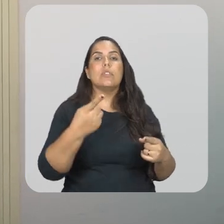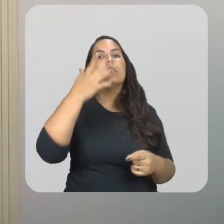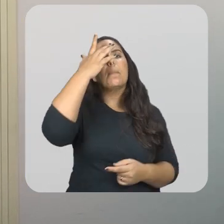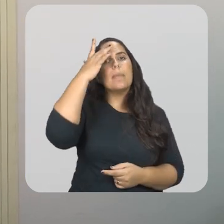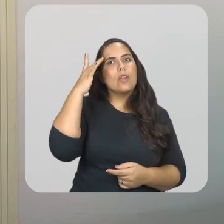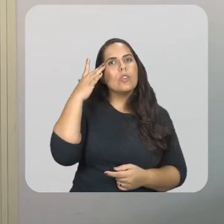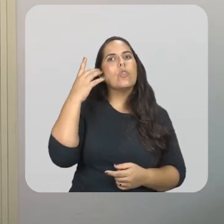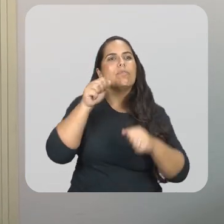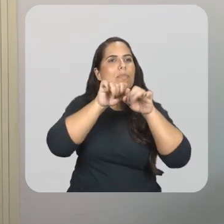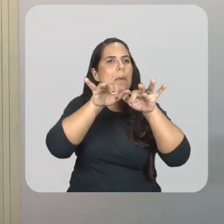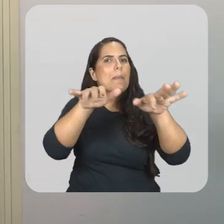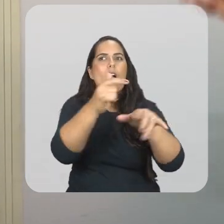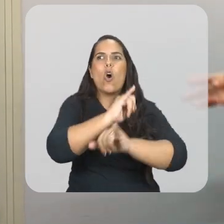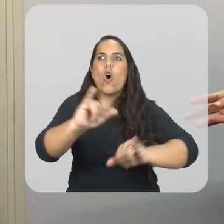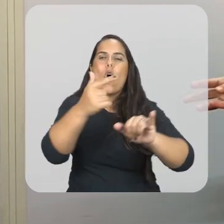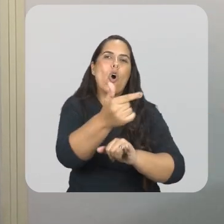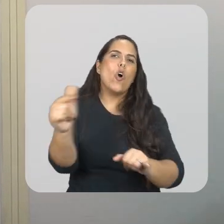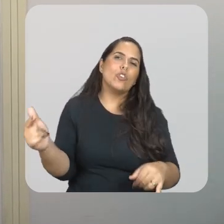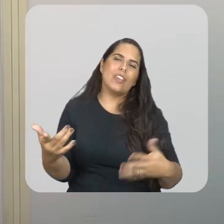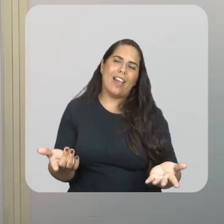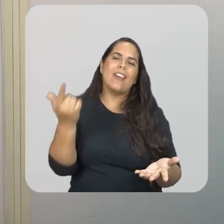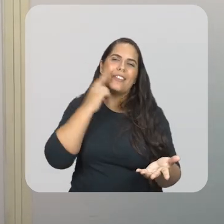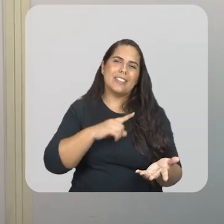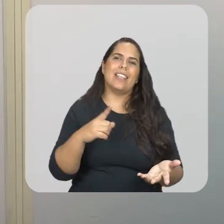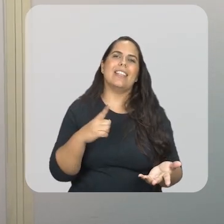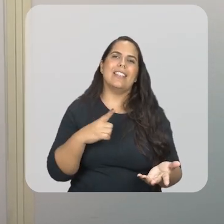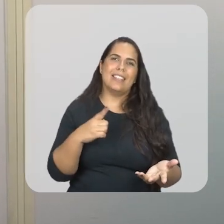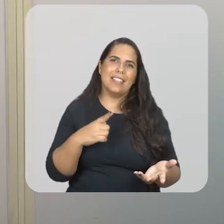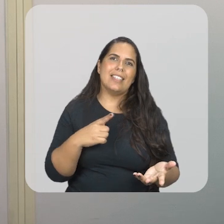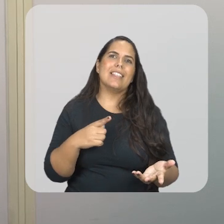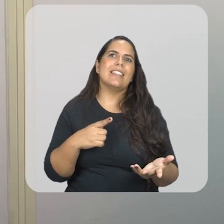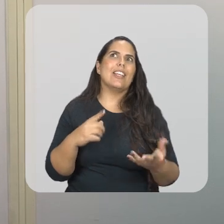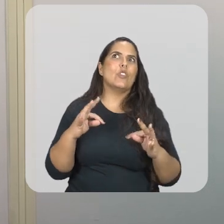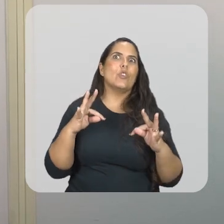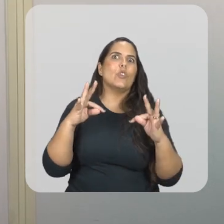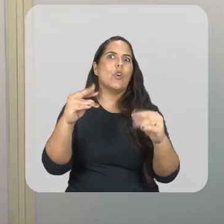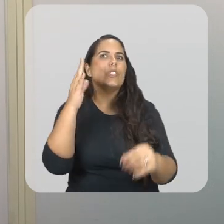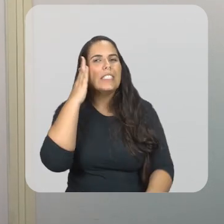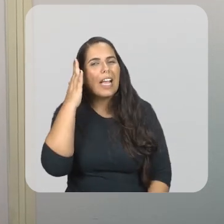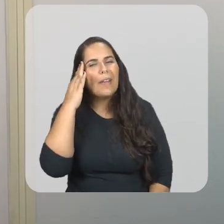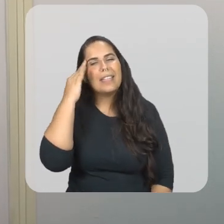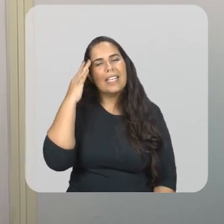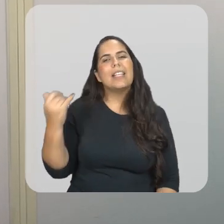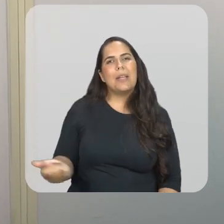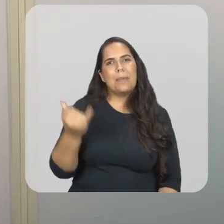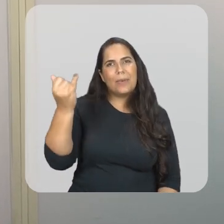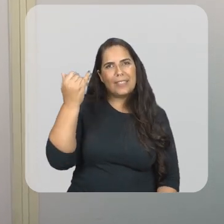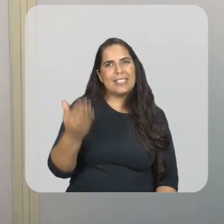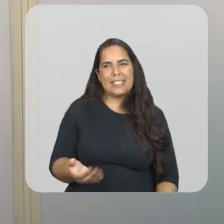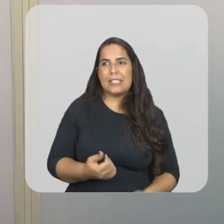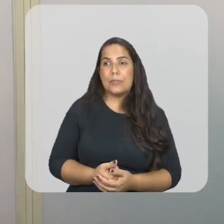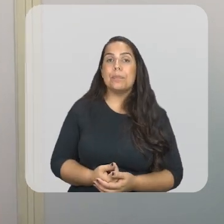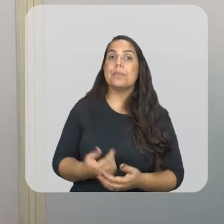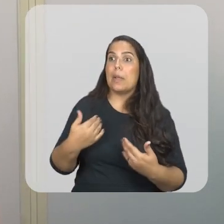essas pessoas reverberam isso para outras pessoas. E a gente consegue ter uma nação que consegue entender a importância da